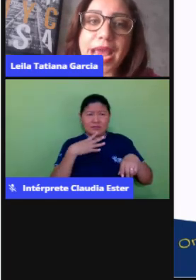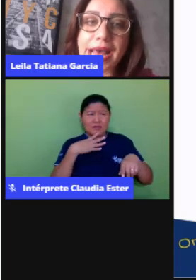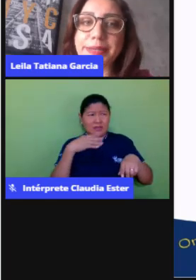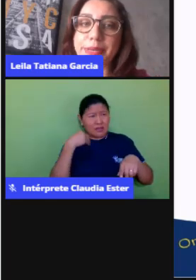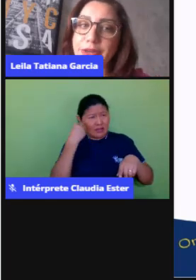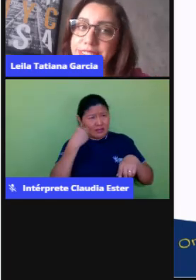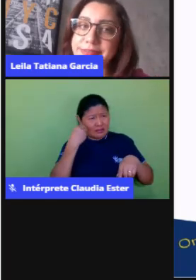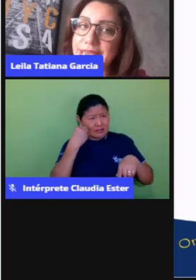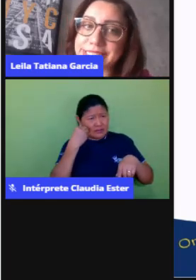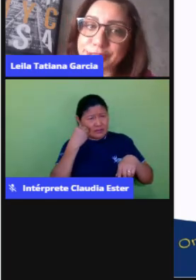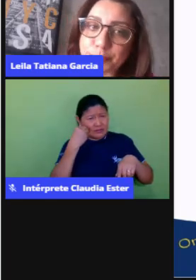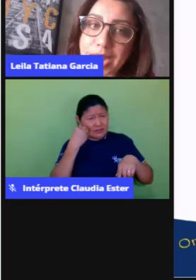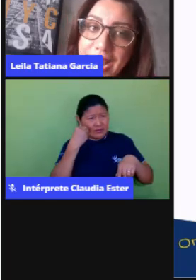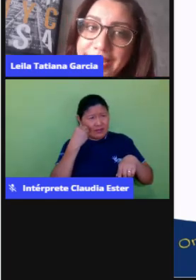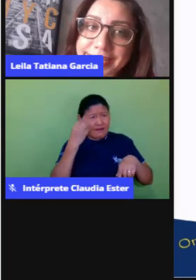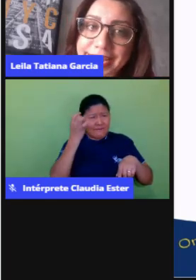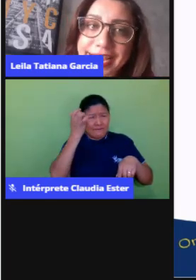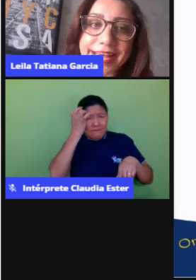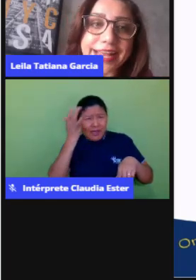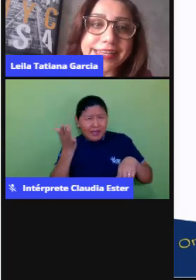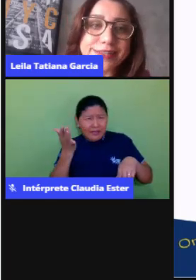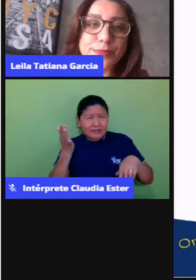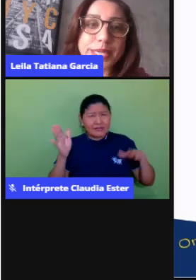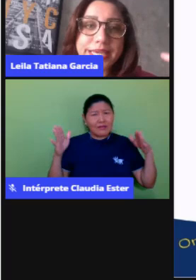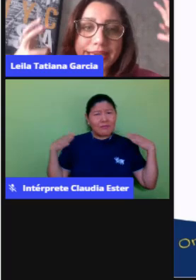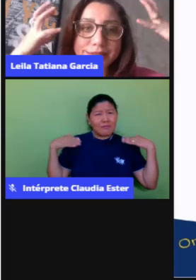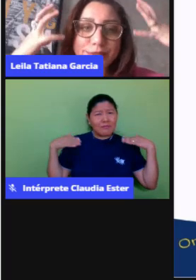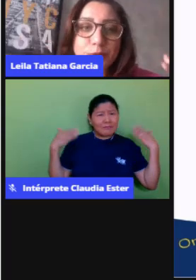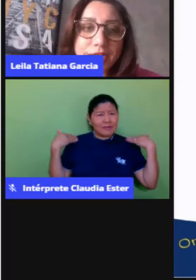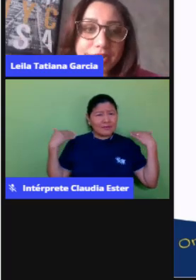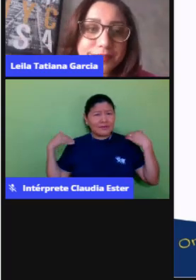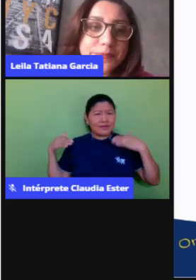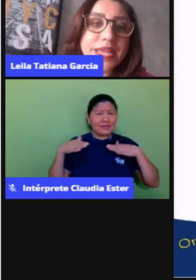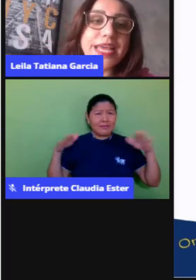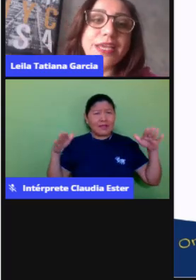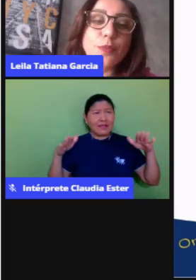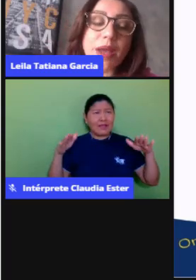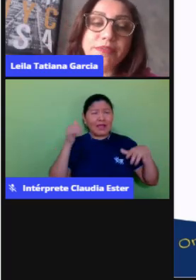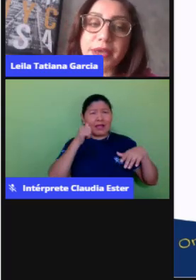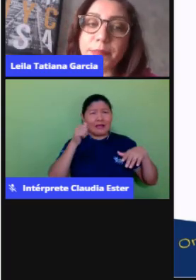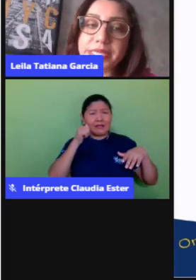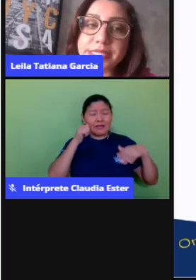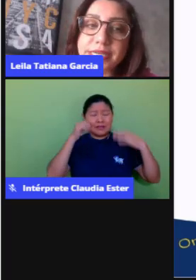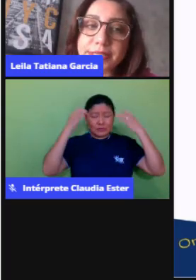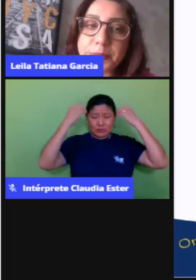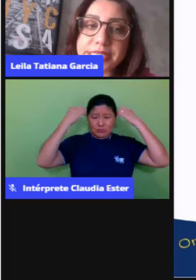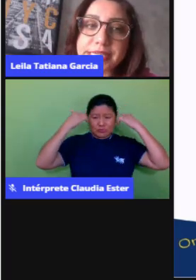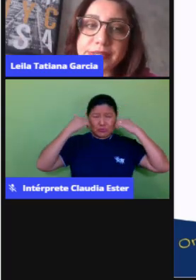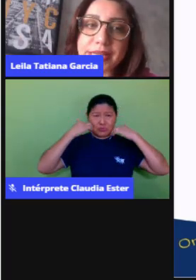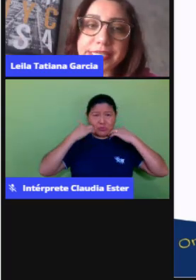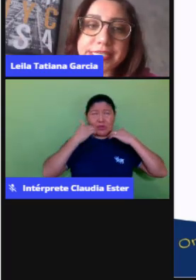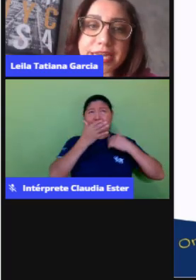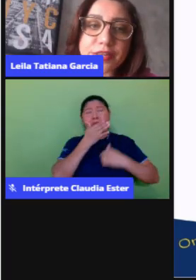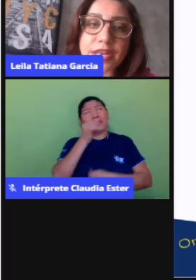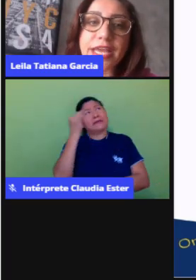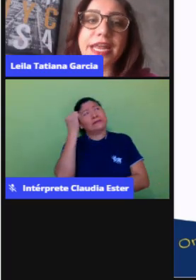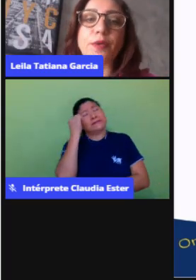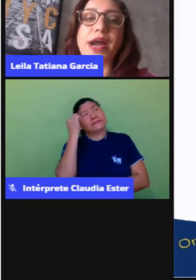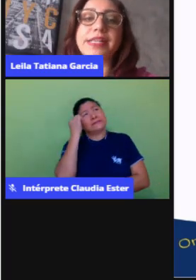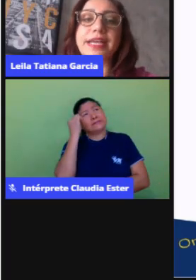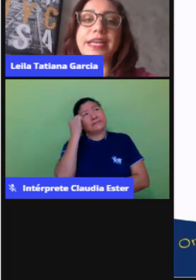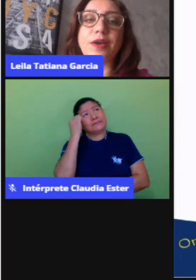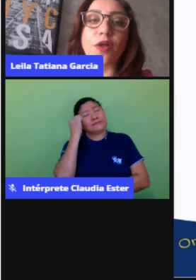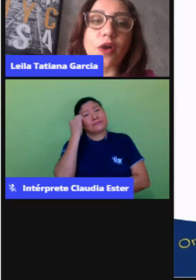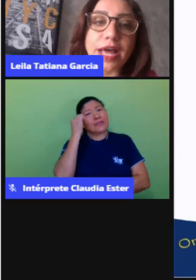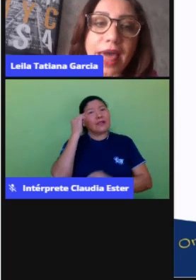mais apropriada para nossa viagem de praia, né? Ela ali de biquíni, suando. E o pai fica pensando, pensando na terceira tirinha,